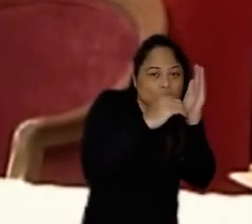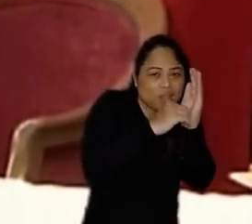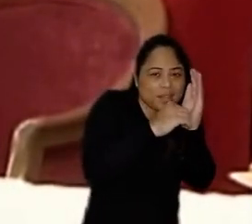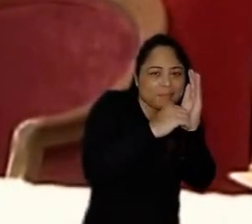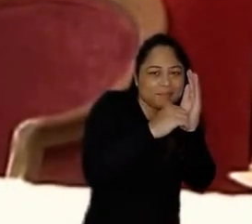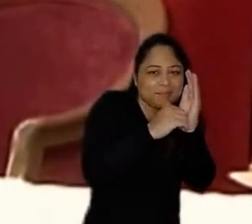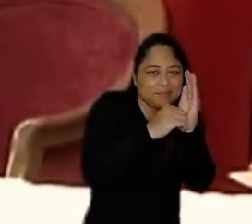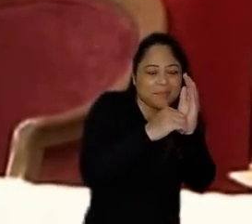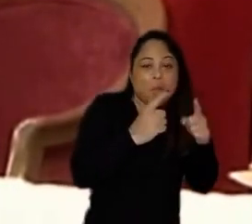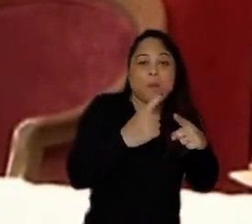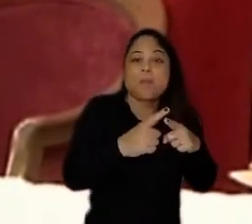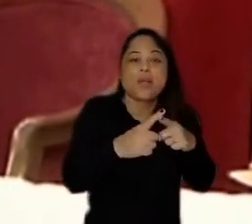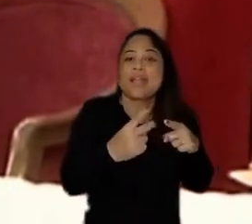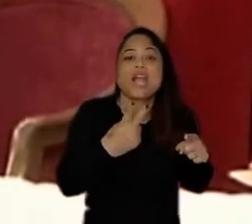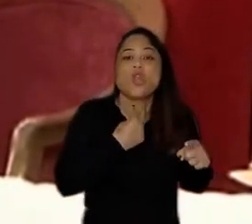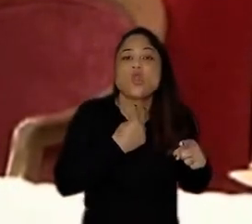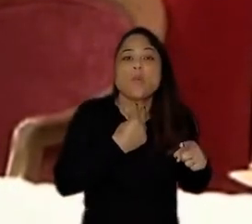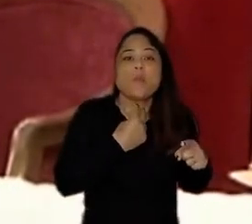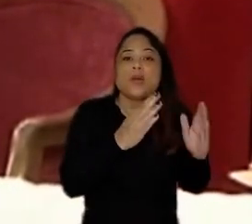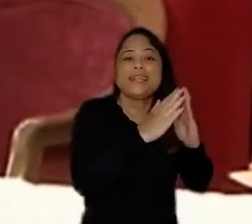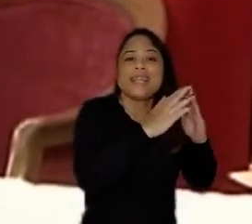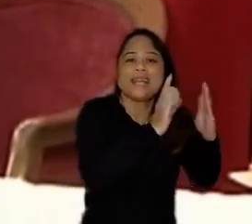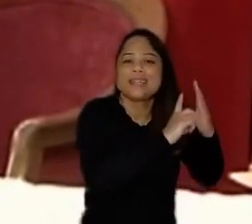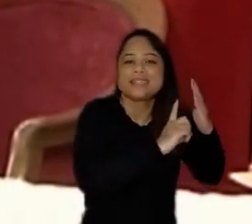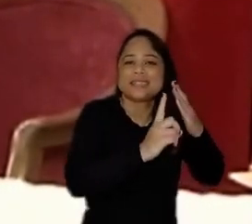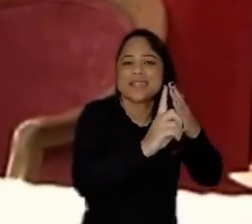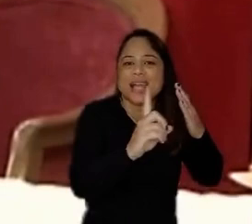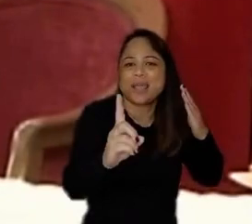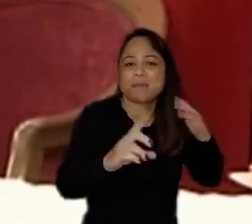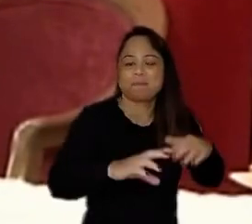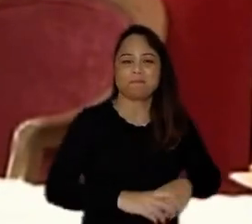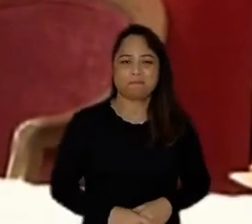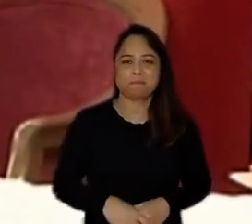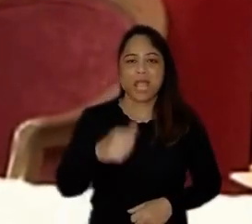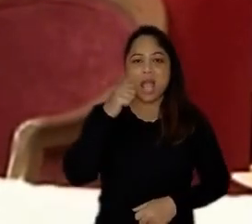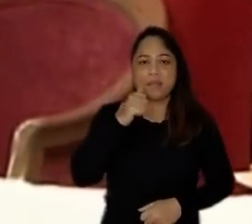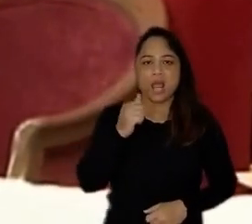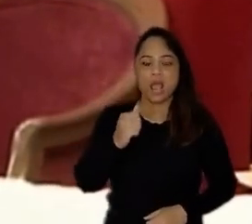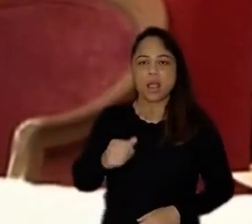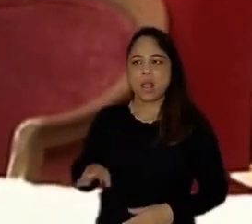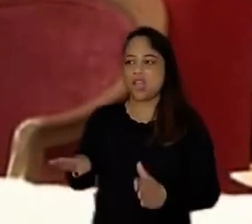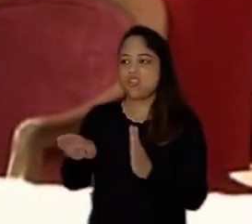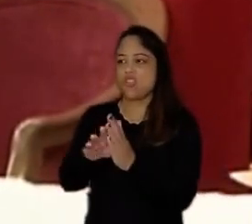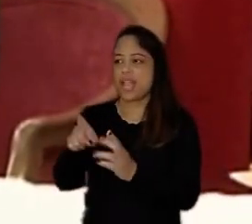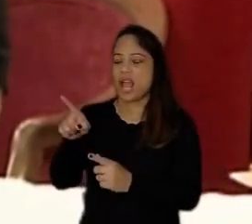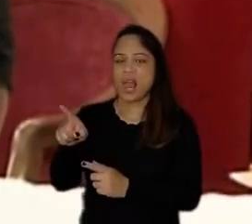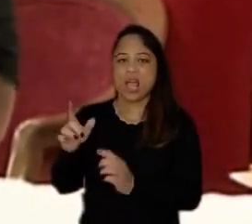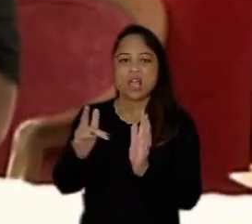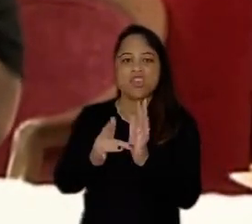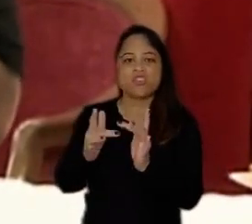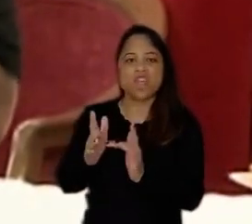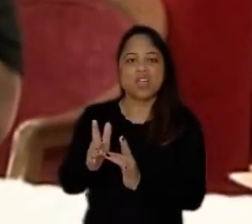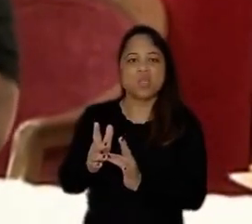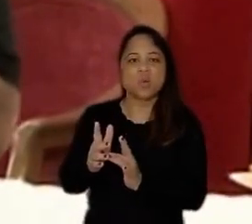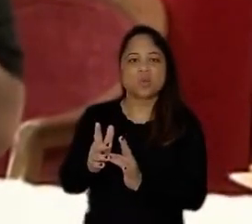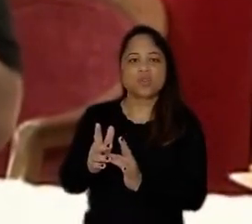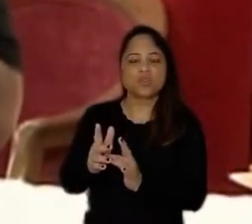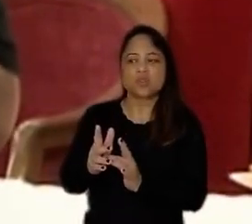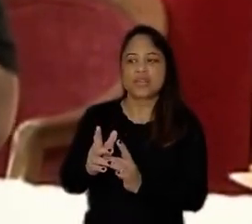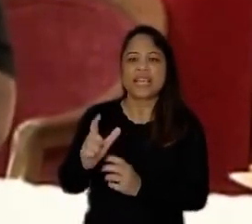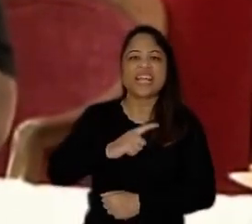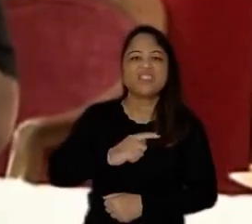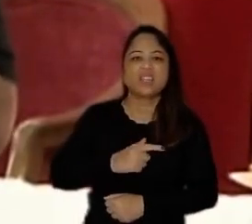porque ela não podia sair. Quando ela chega onde Jesus está pregando, segundo os meus conhecimentos, havia mais ou menos